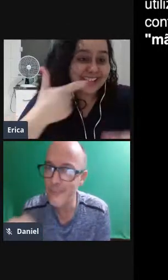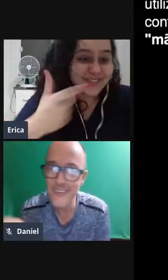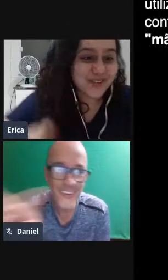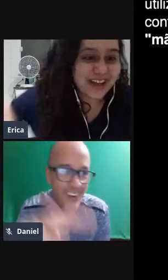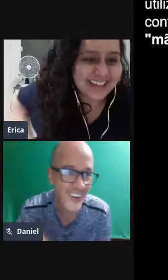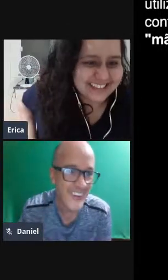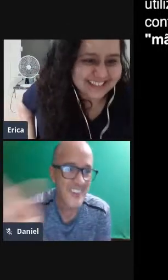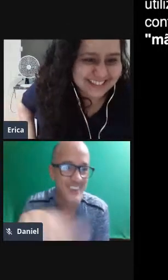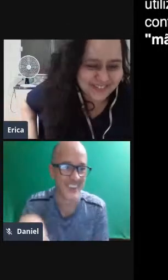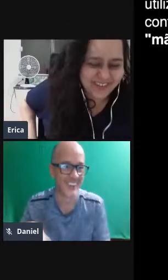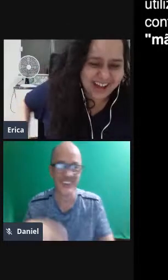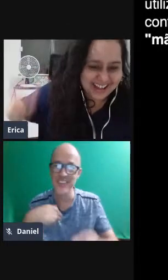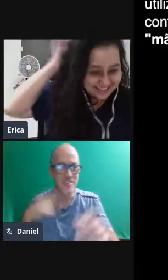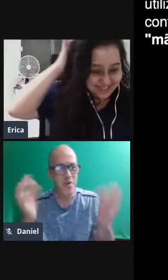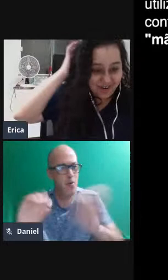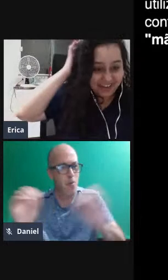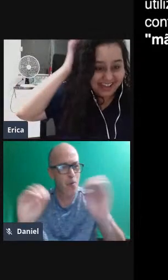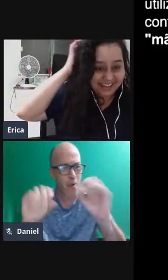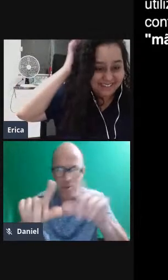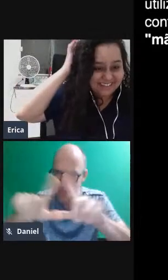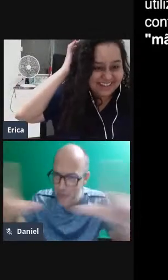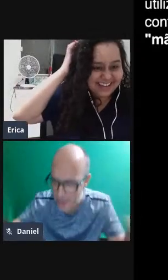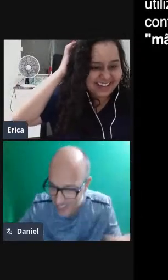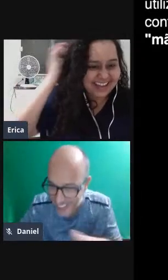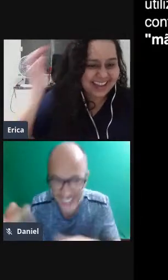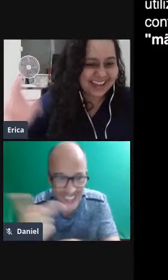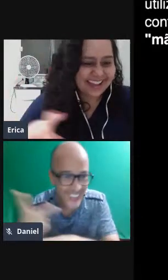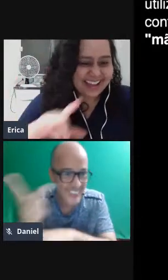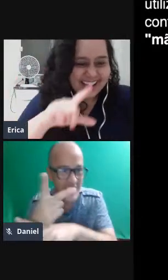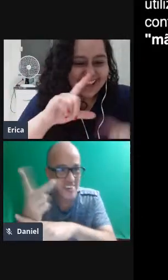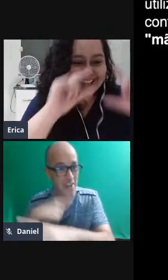90. 92. Estamos quase igual lá.